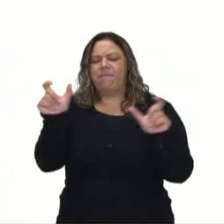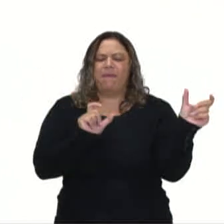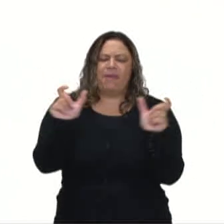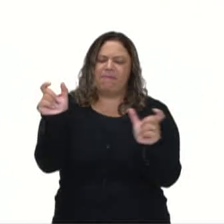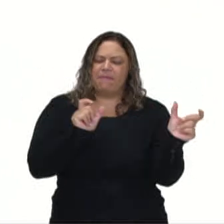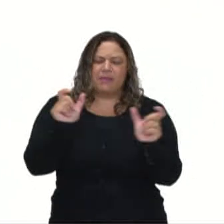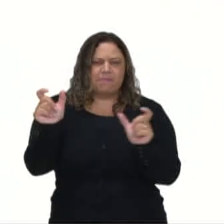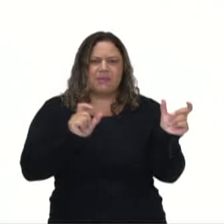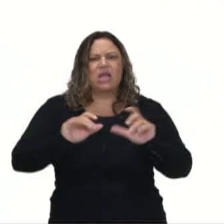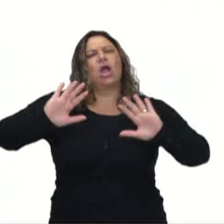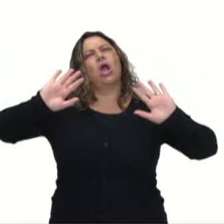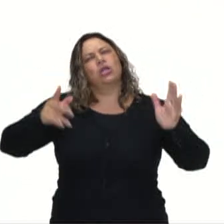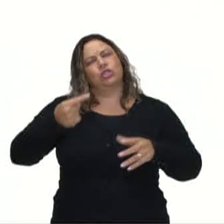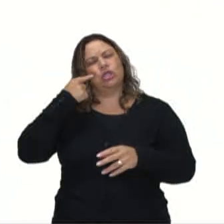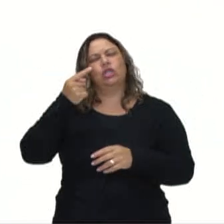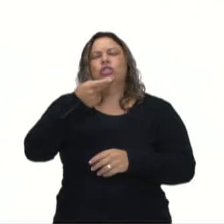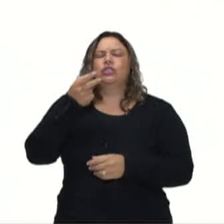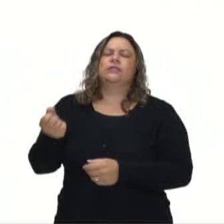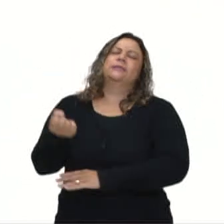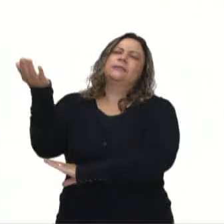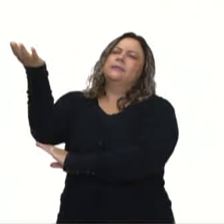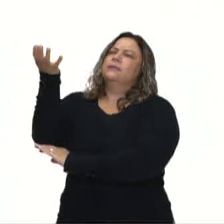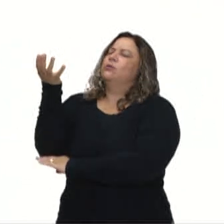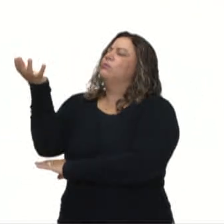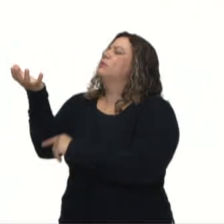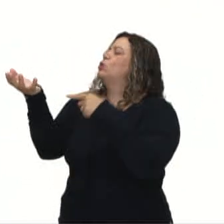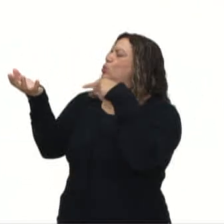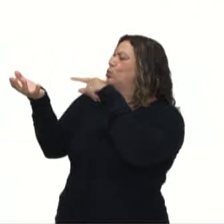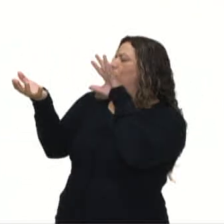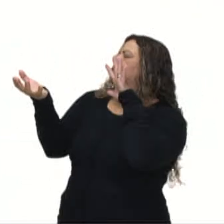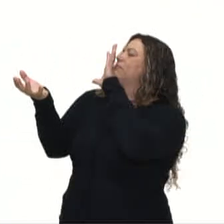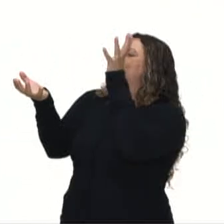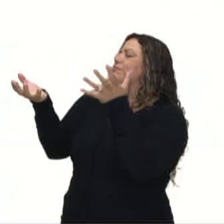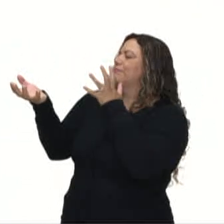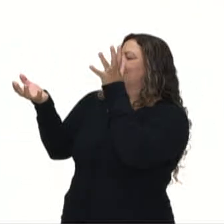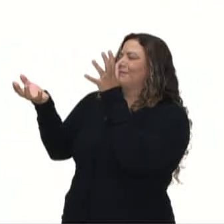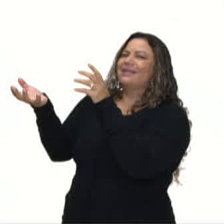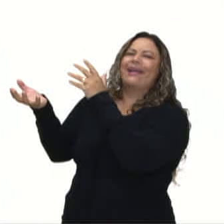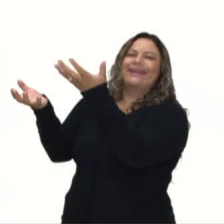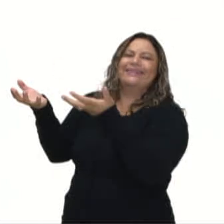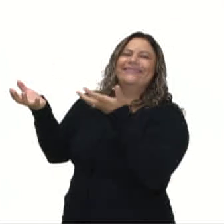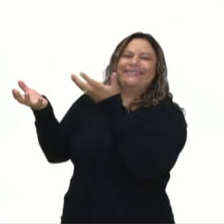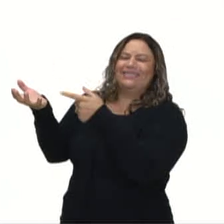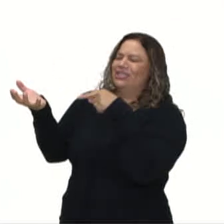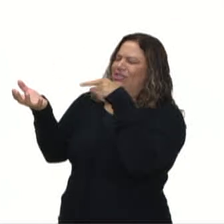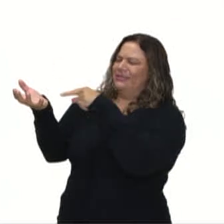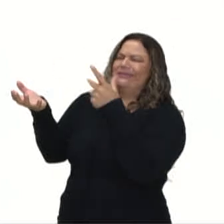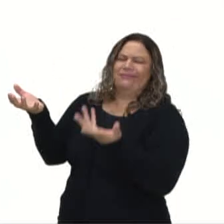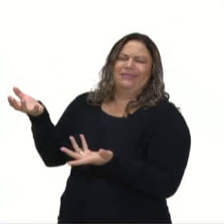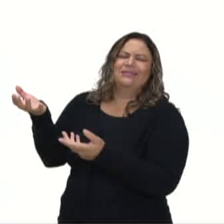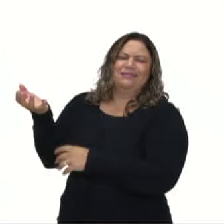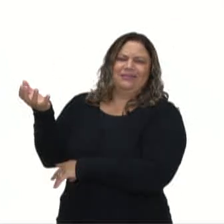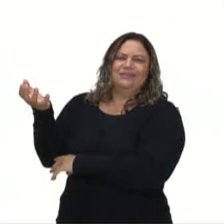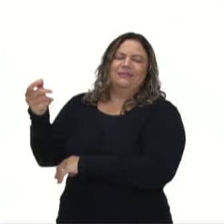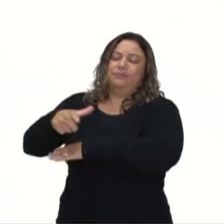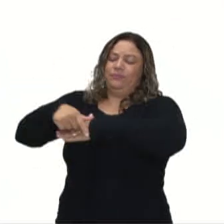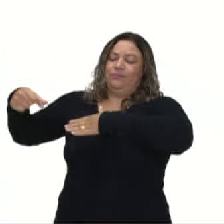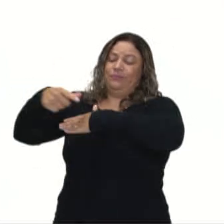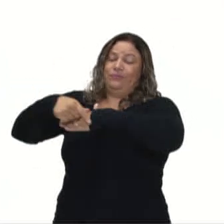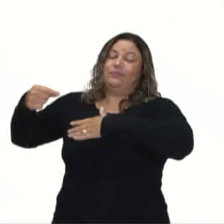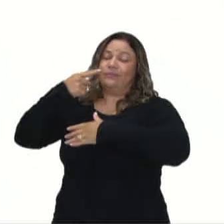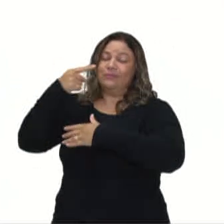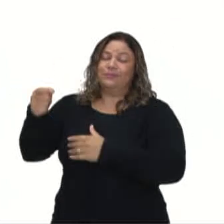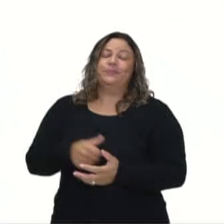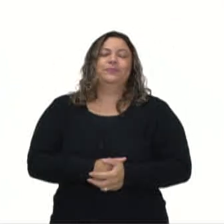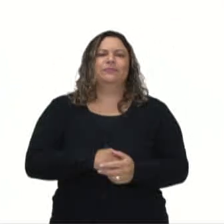dizia Shakespeare que significa marca de geladeira. Aliás, comprei uma Shakespeare de 800 litros.